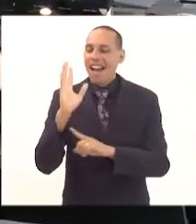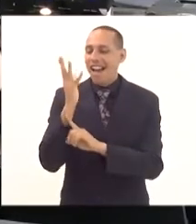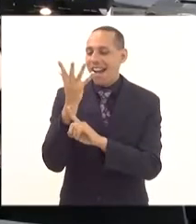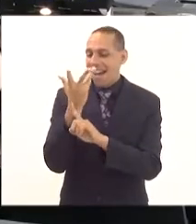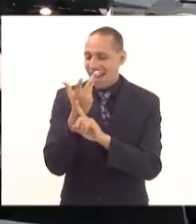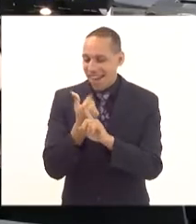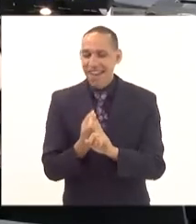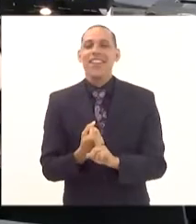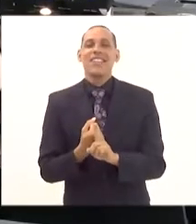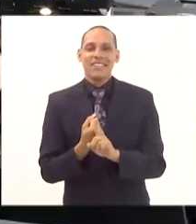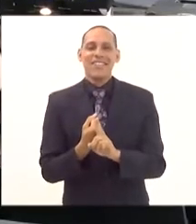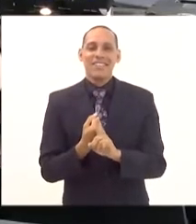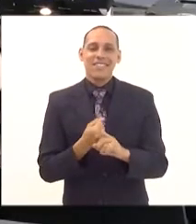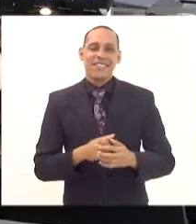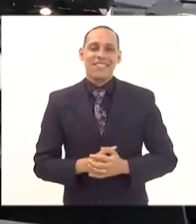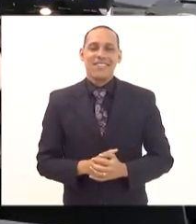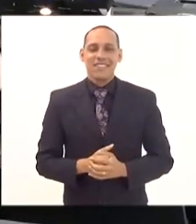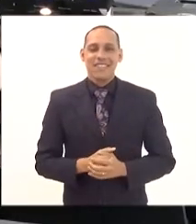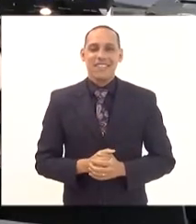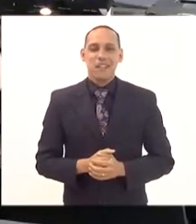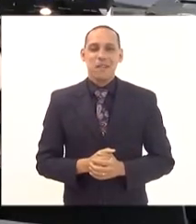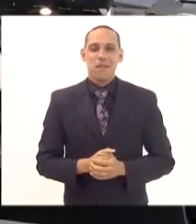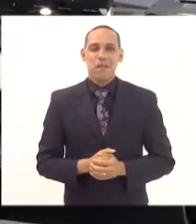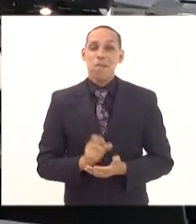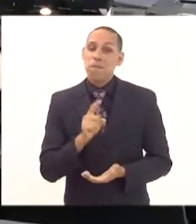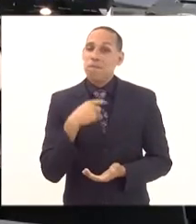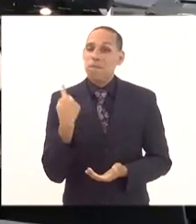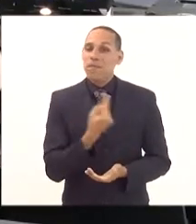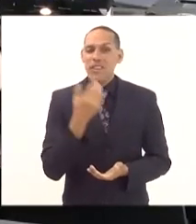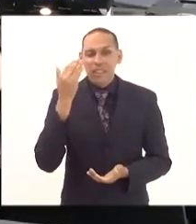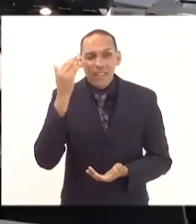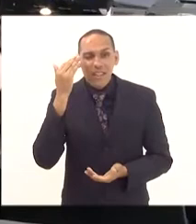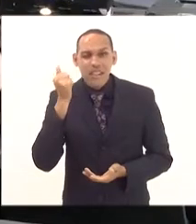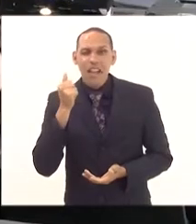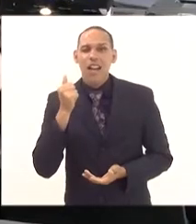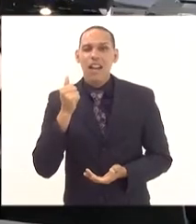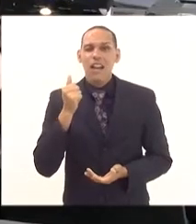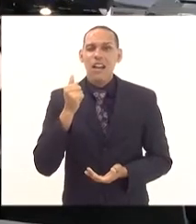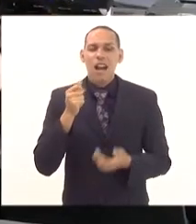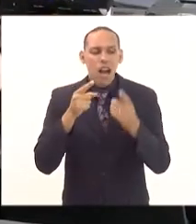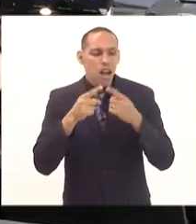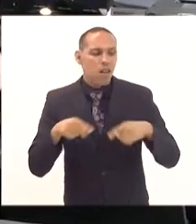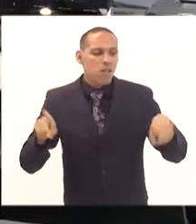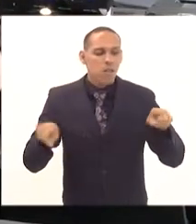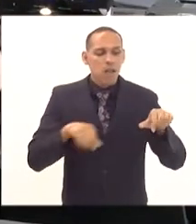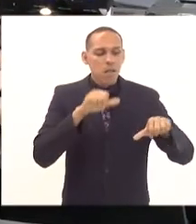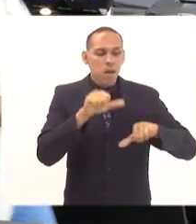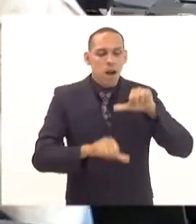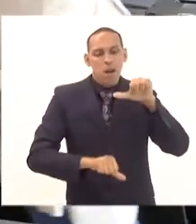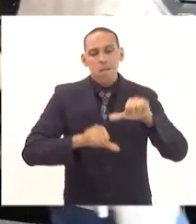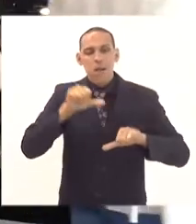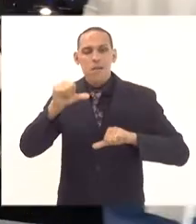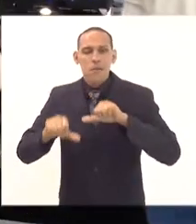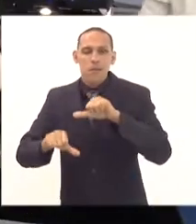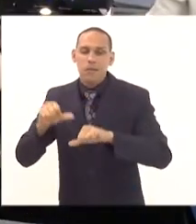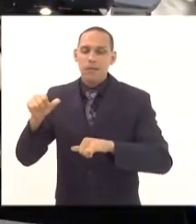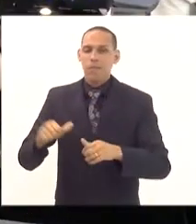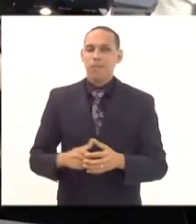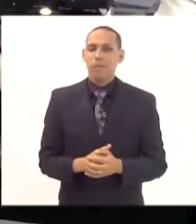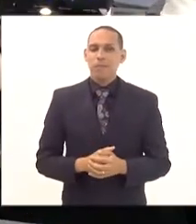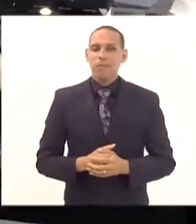fazer ato político e a gente sabe o quanto a música transforma ela